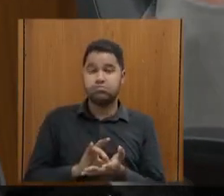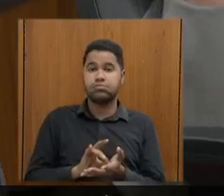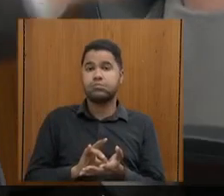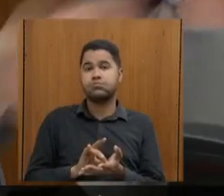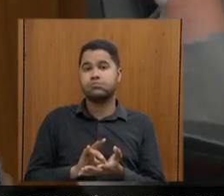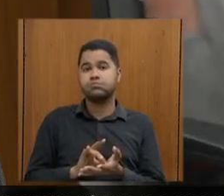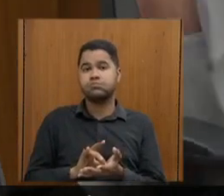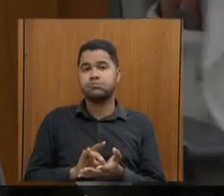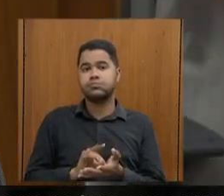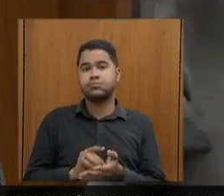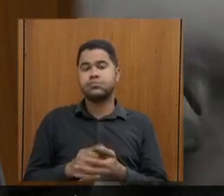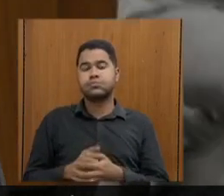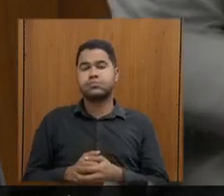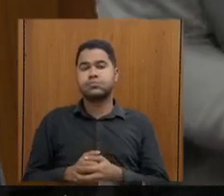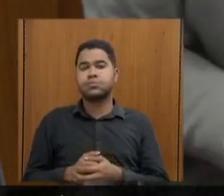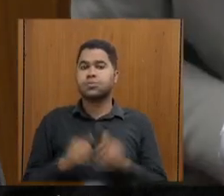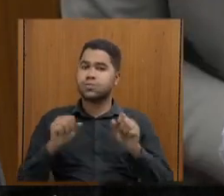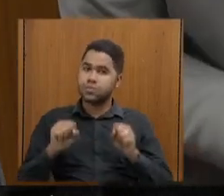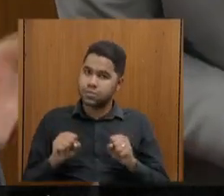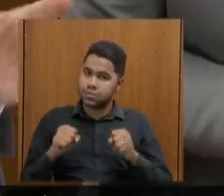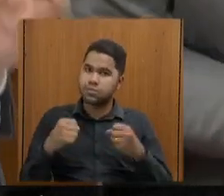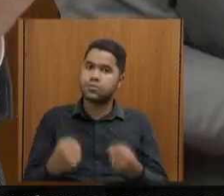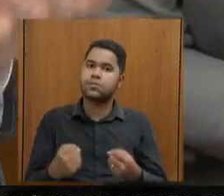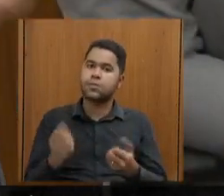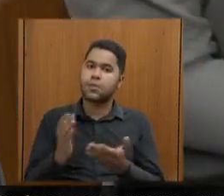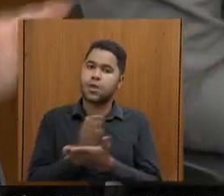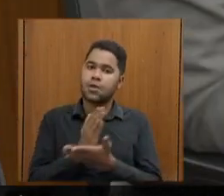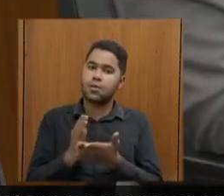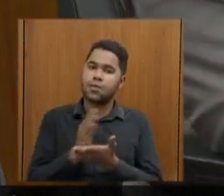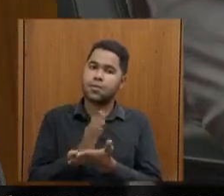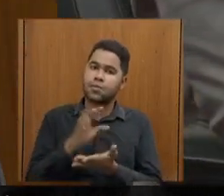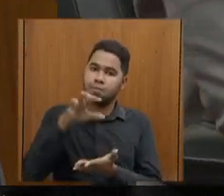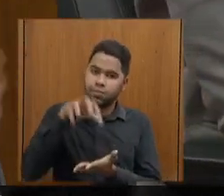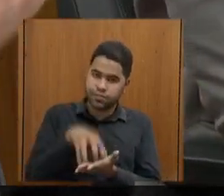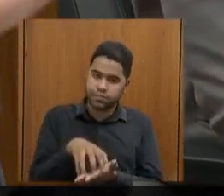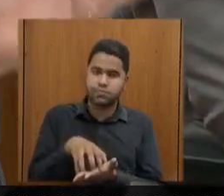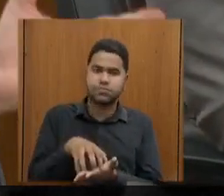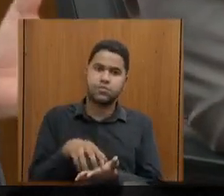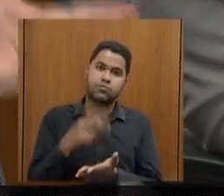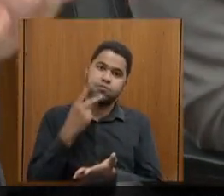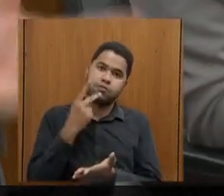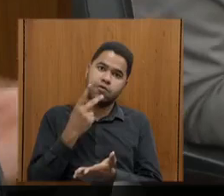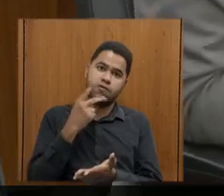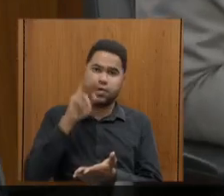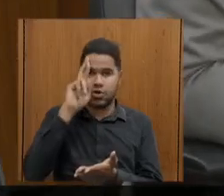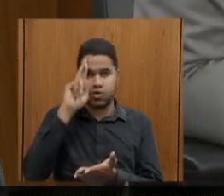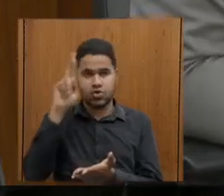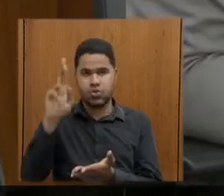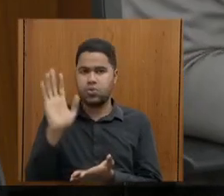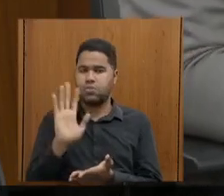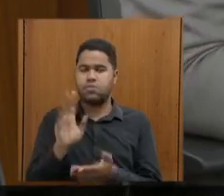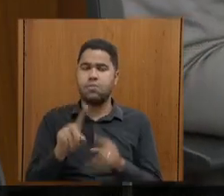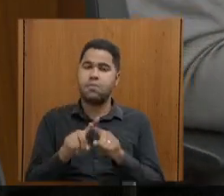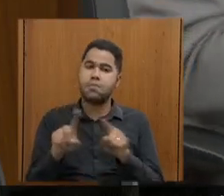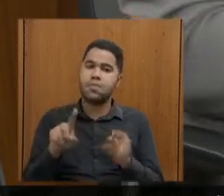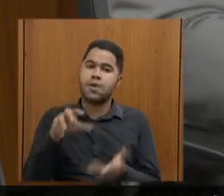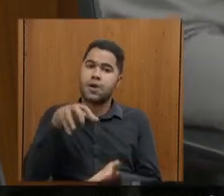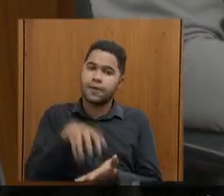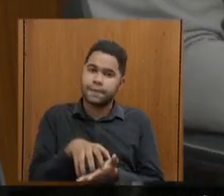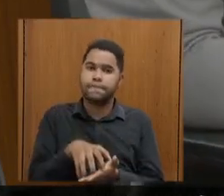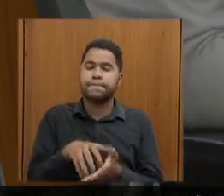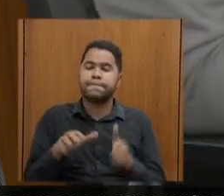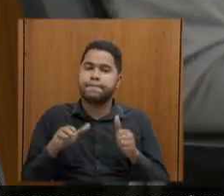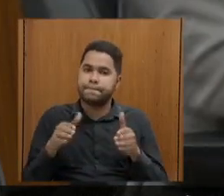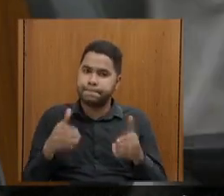tanto o fortalecimento de algum departamento né não vou dizer que sejam diretoria deputado mas um departamento